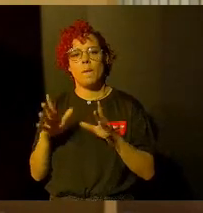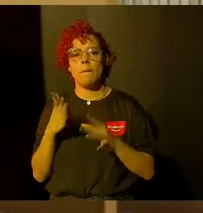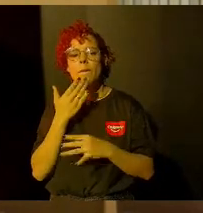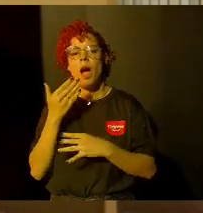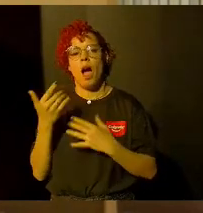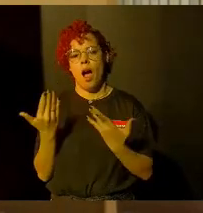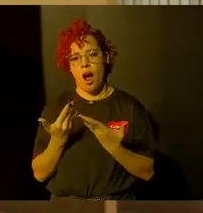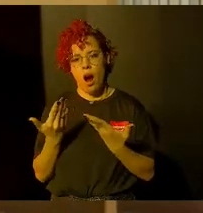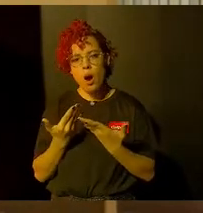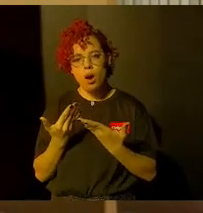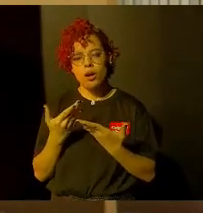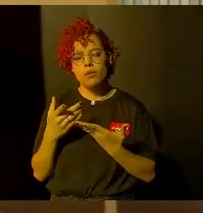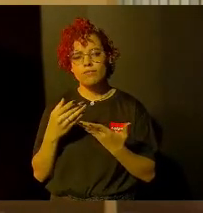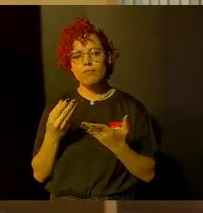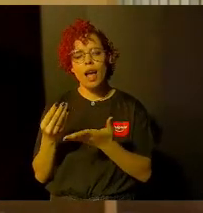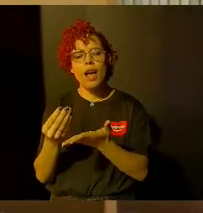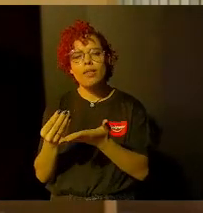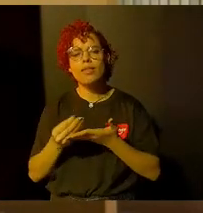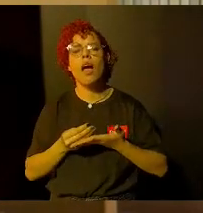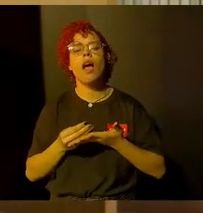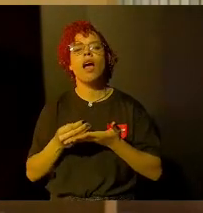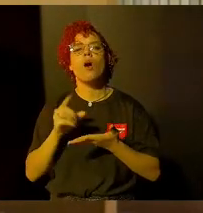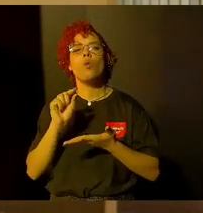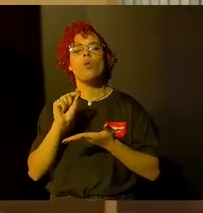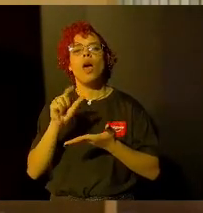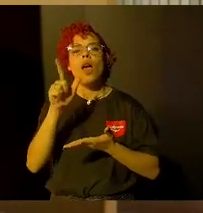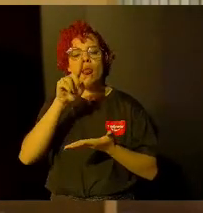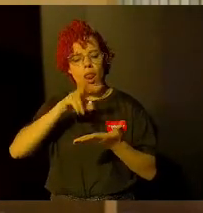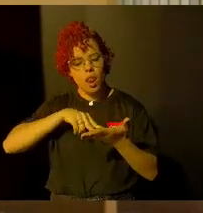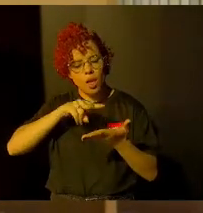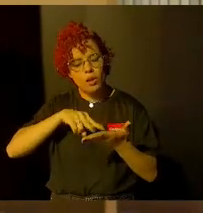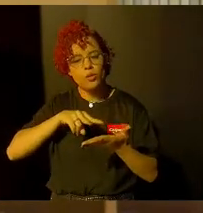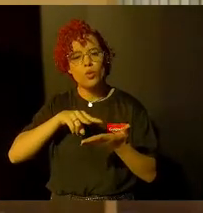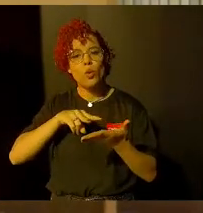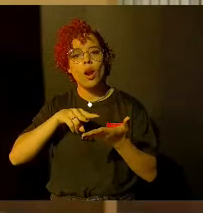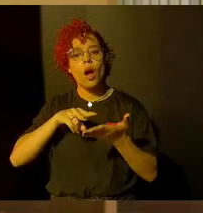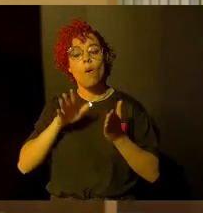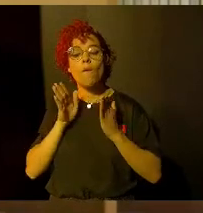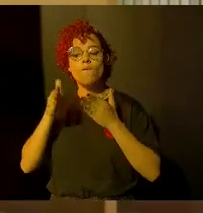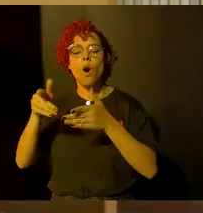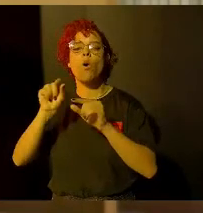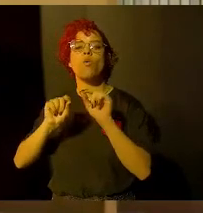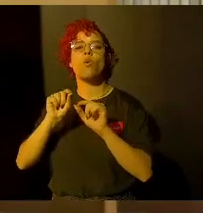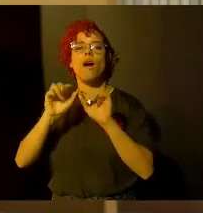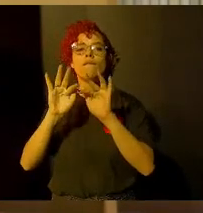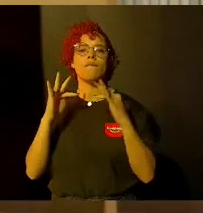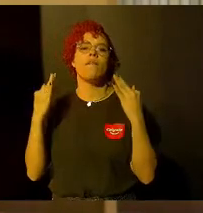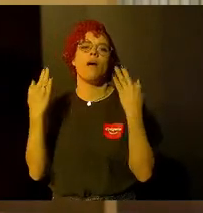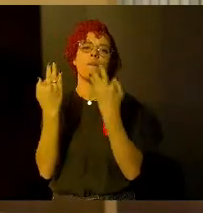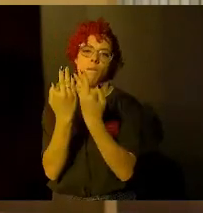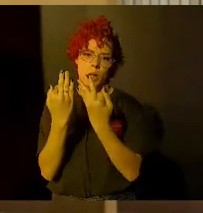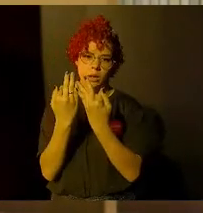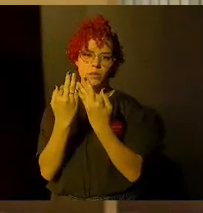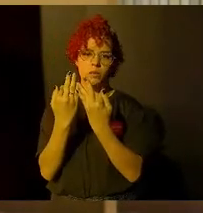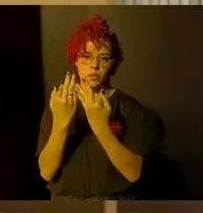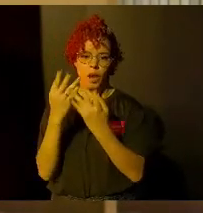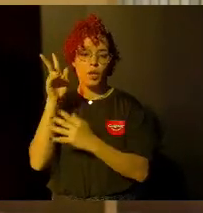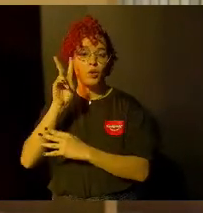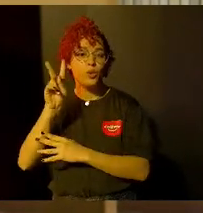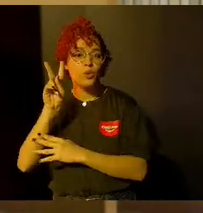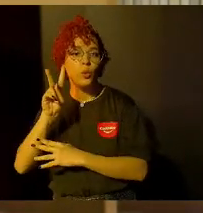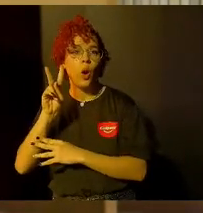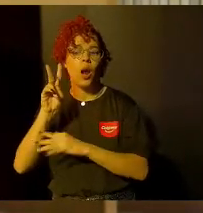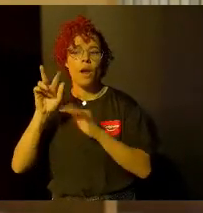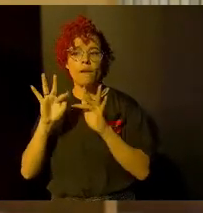que traz leituras da nossa sociedade a partir da família olhar para as histórias da própria família eu acho que pode ser um